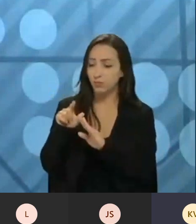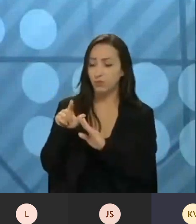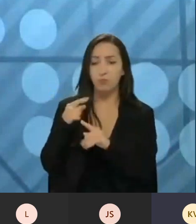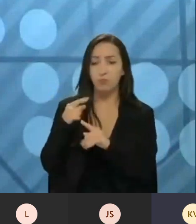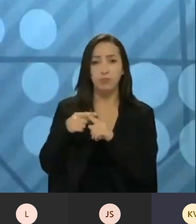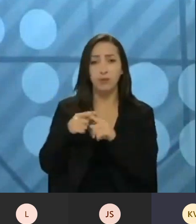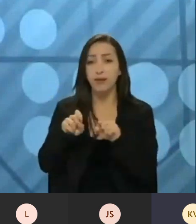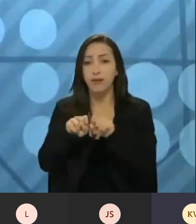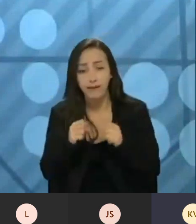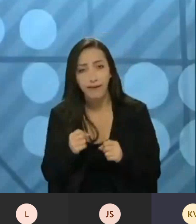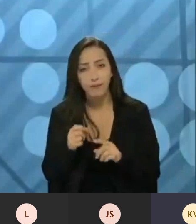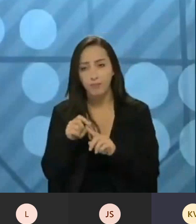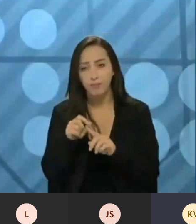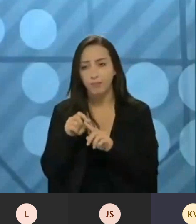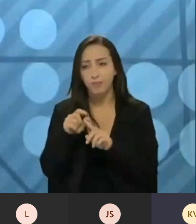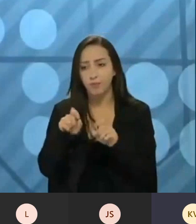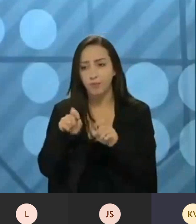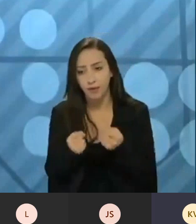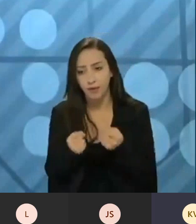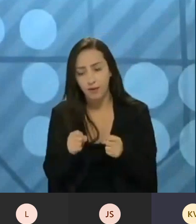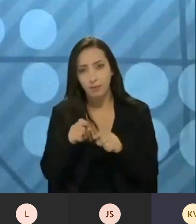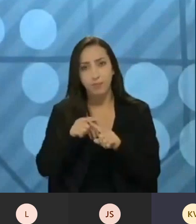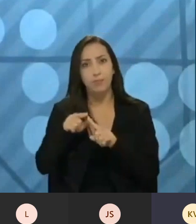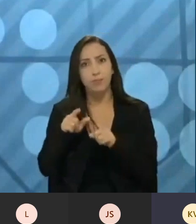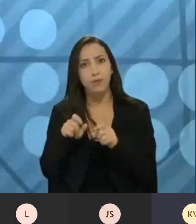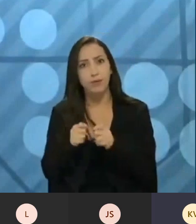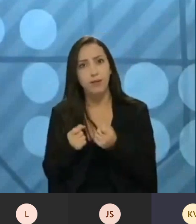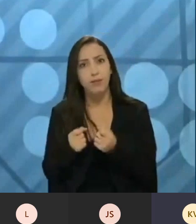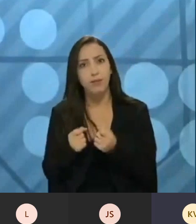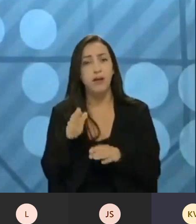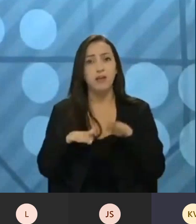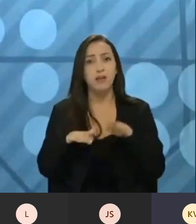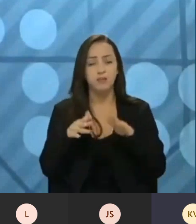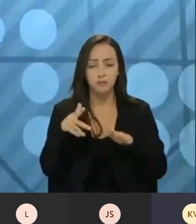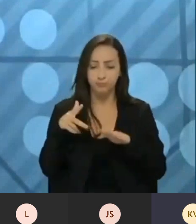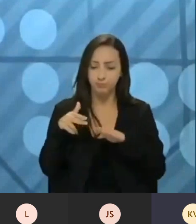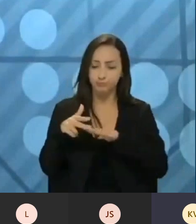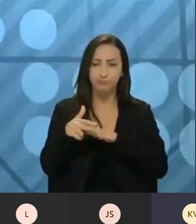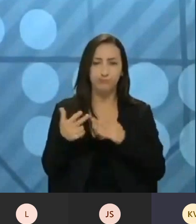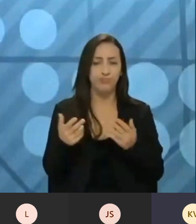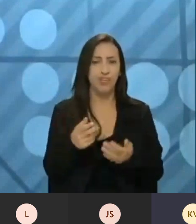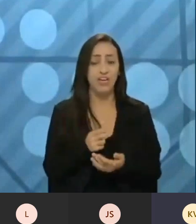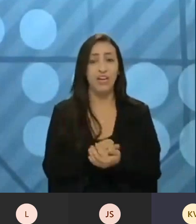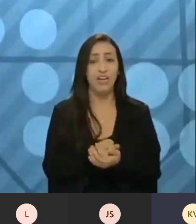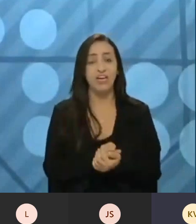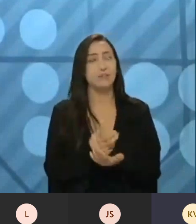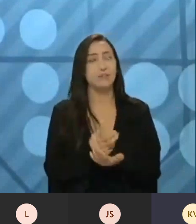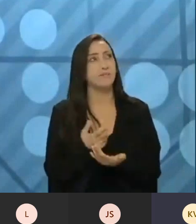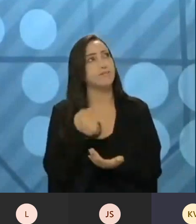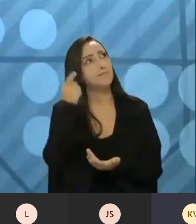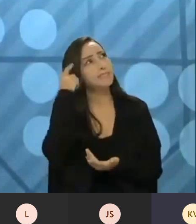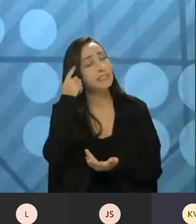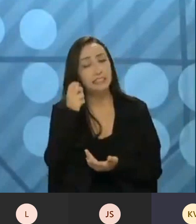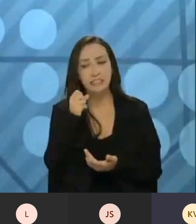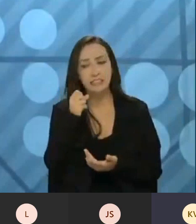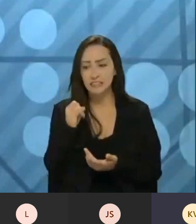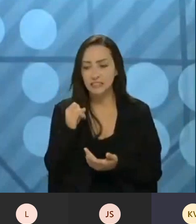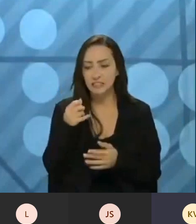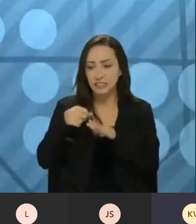já quebra, muitas vezes a pessoa corta, ou tem gente que fala assim, se eu passar um esmalte de cor